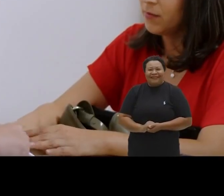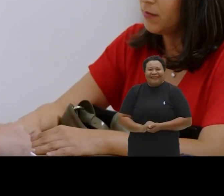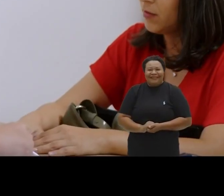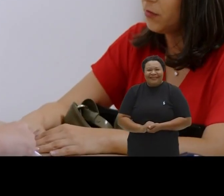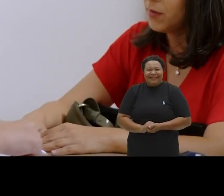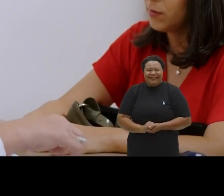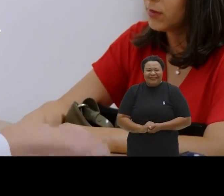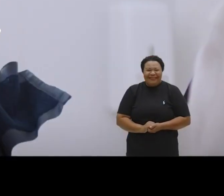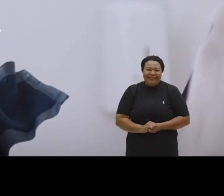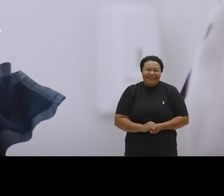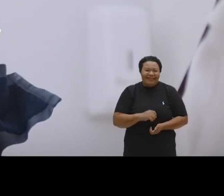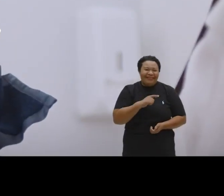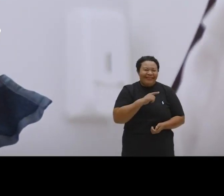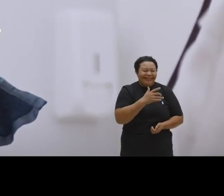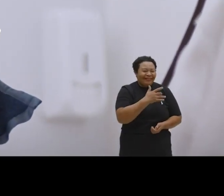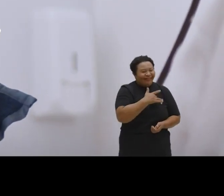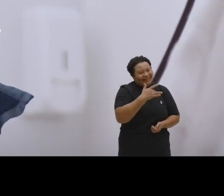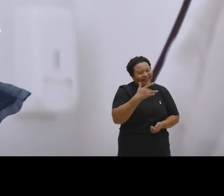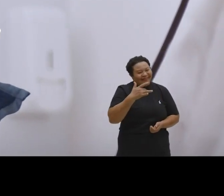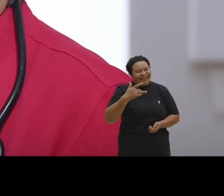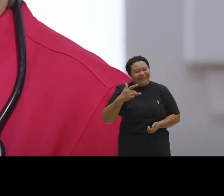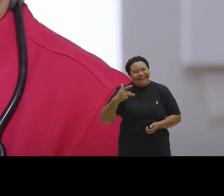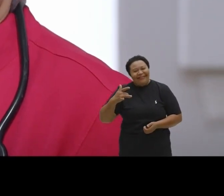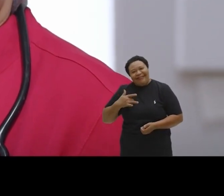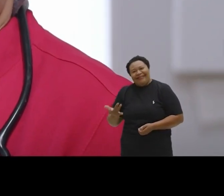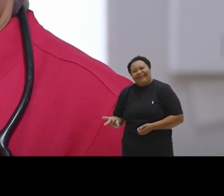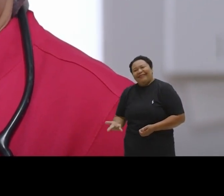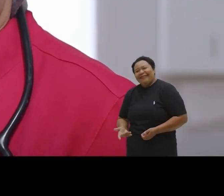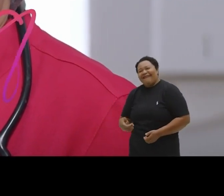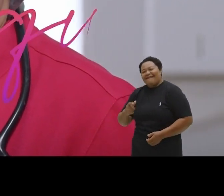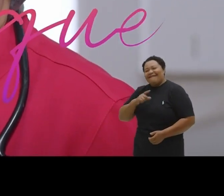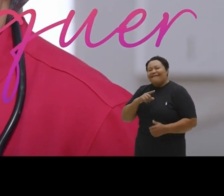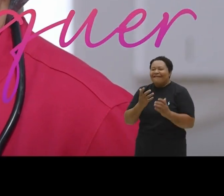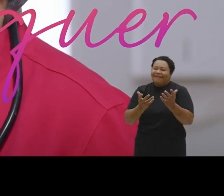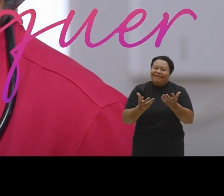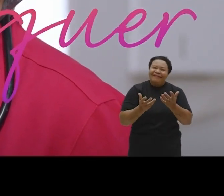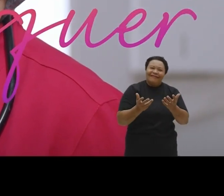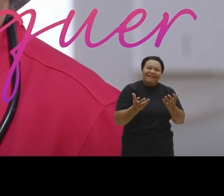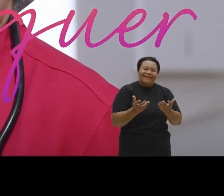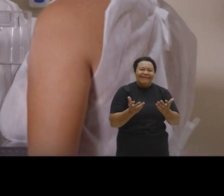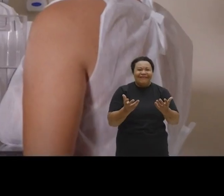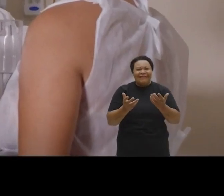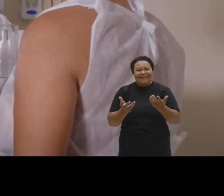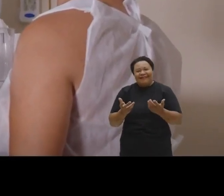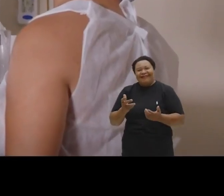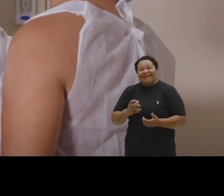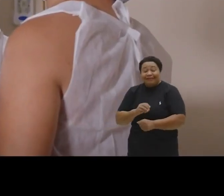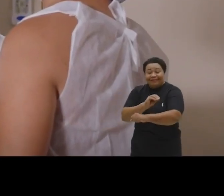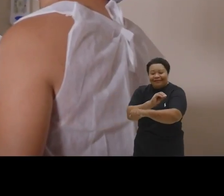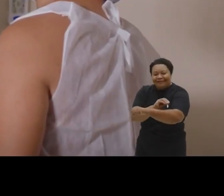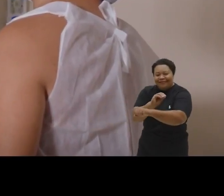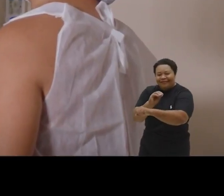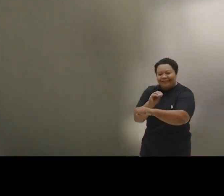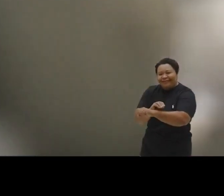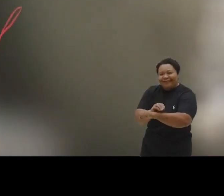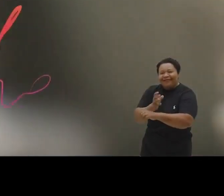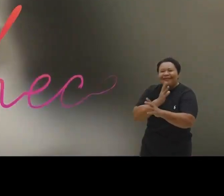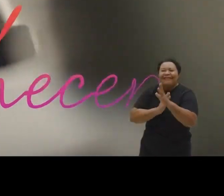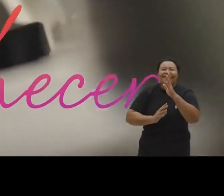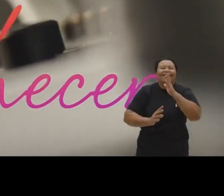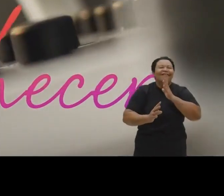Ter saúde é o que ela quer, se cuidar,